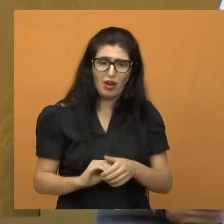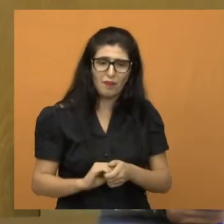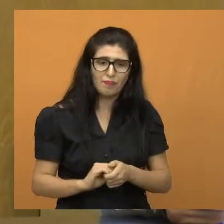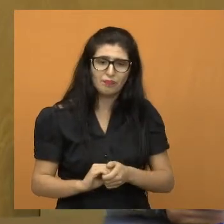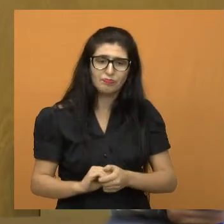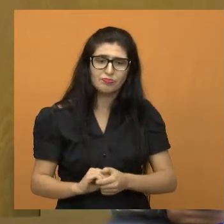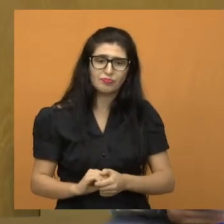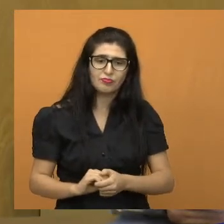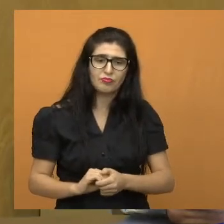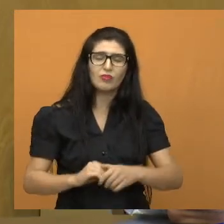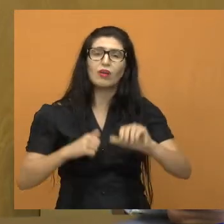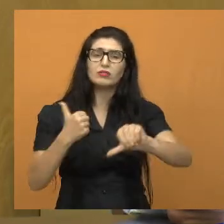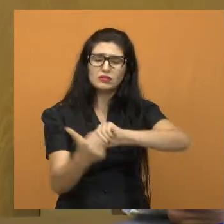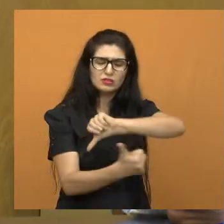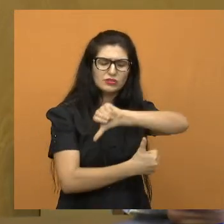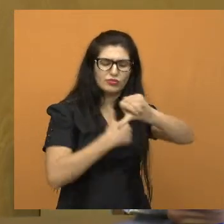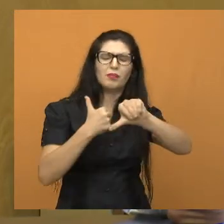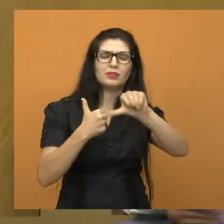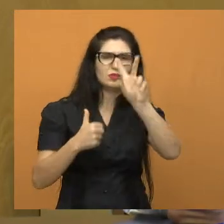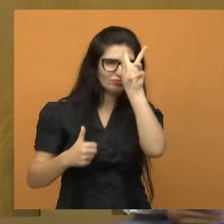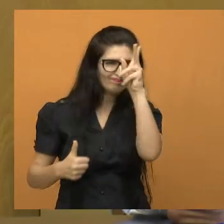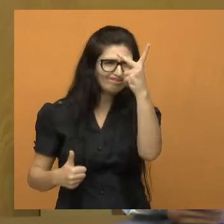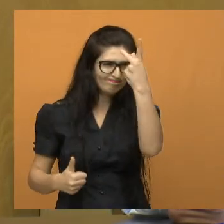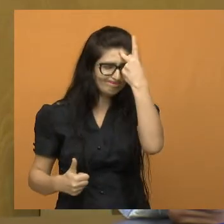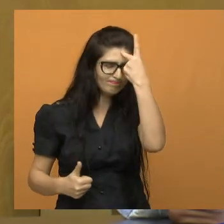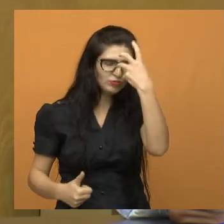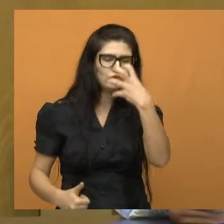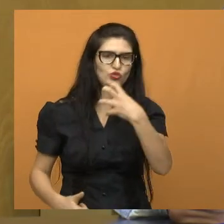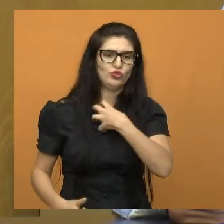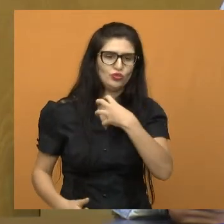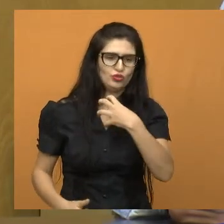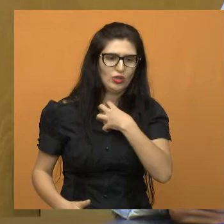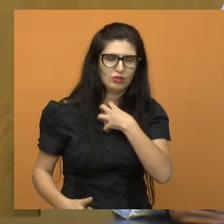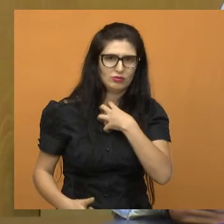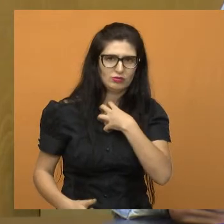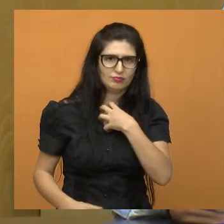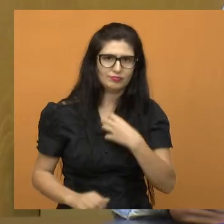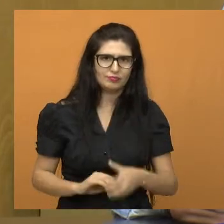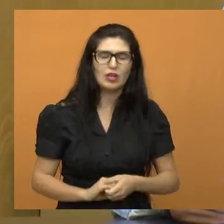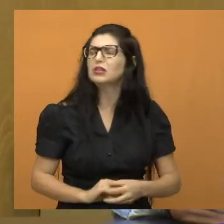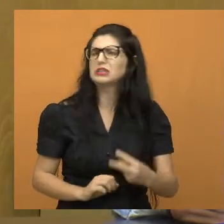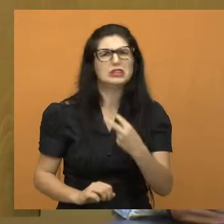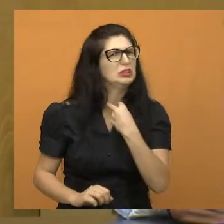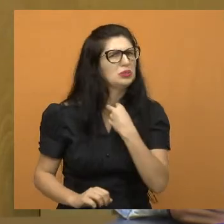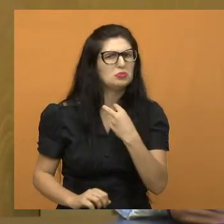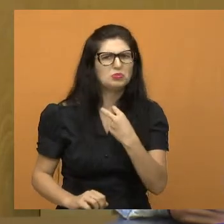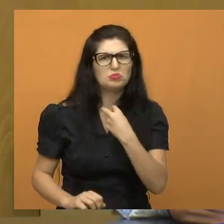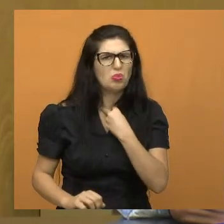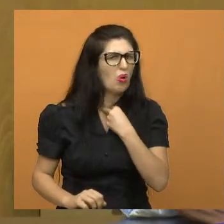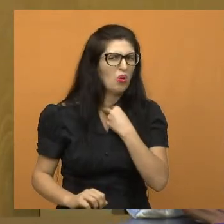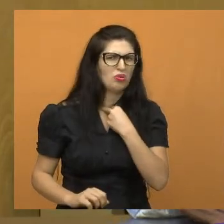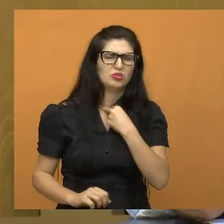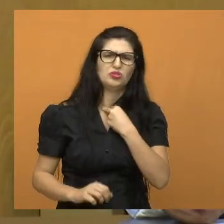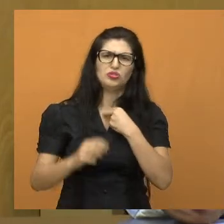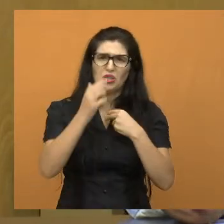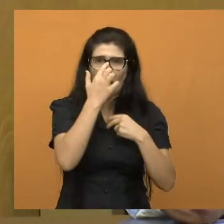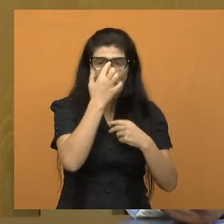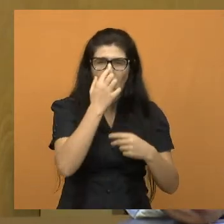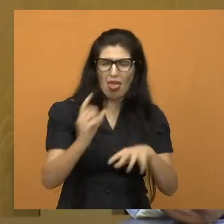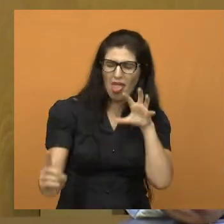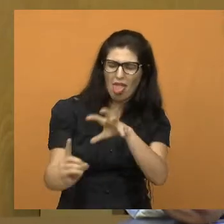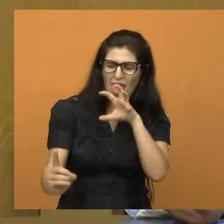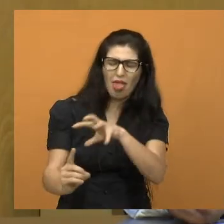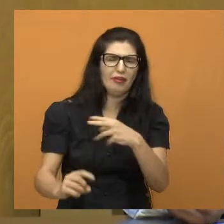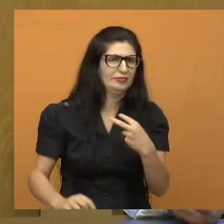Conversão mesmo é mudança de atitude. Eu não posso tratar o outro como uma coisa, um